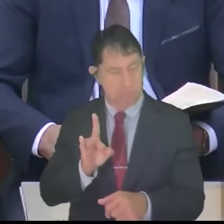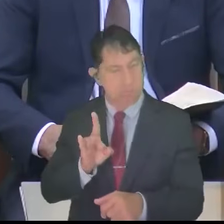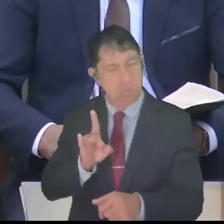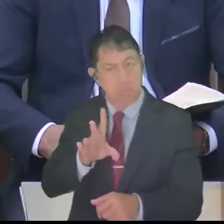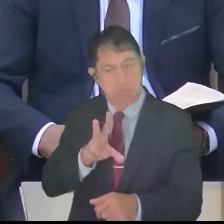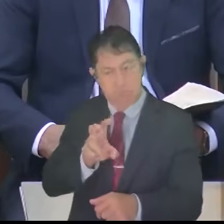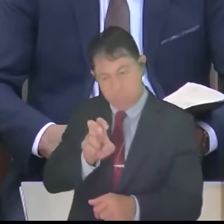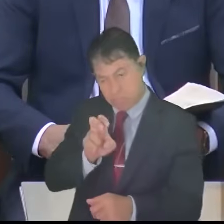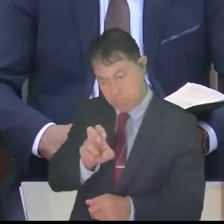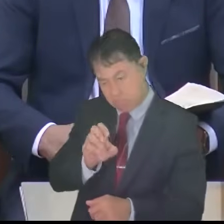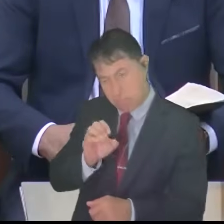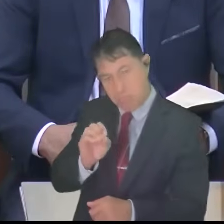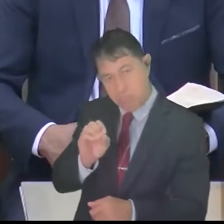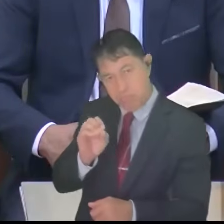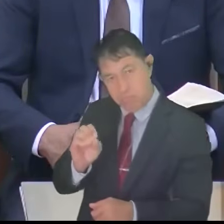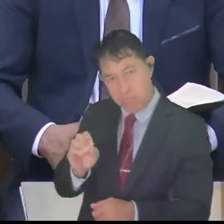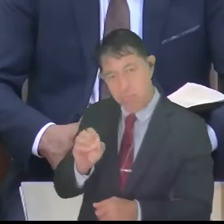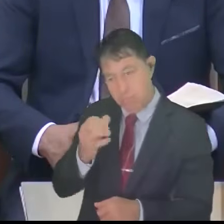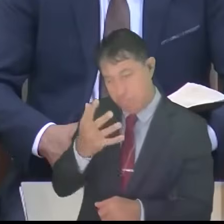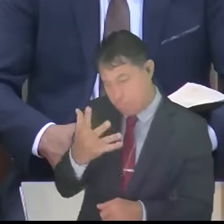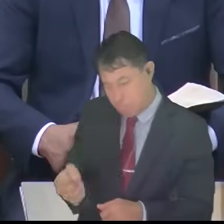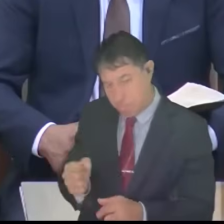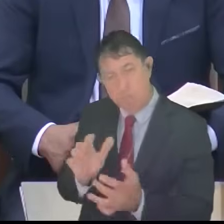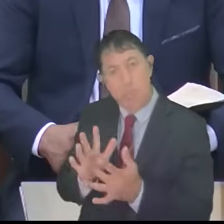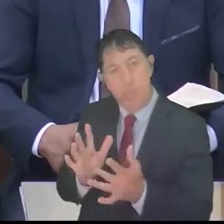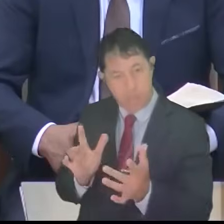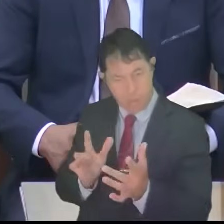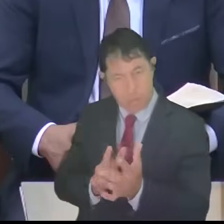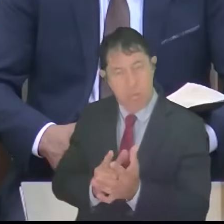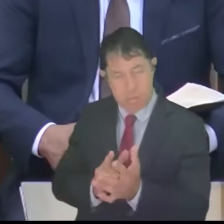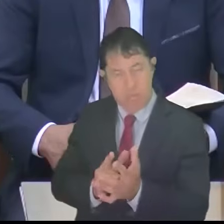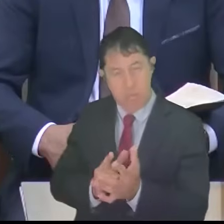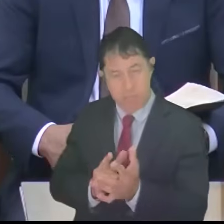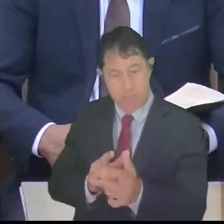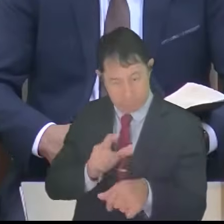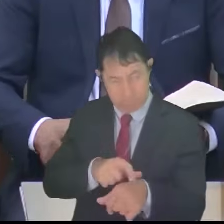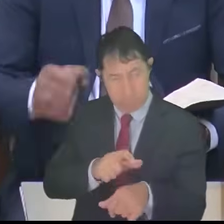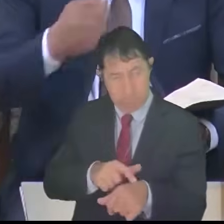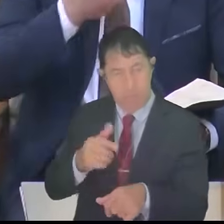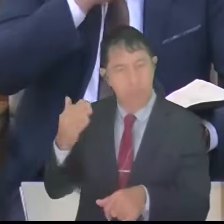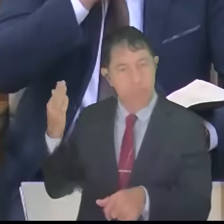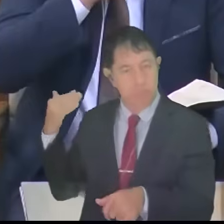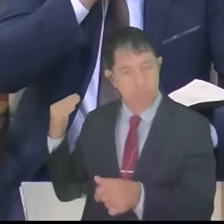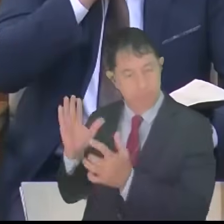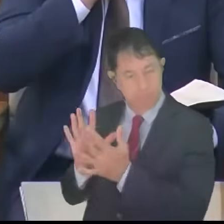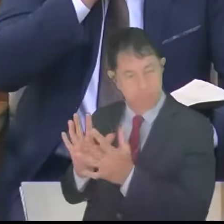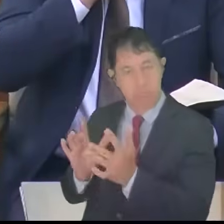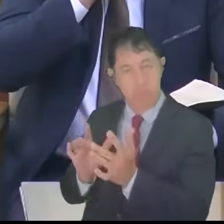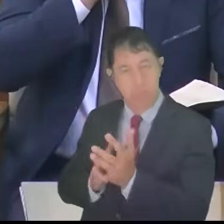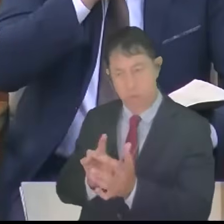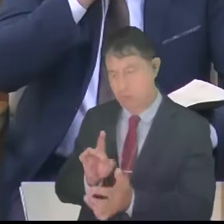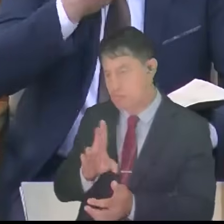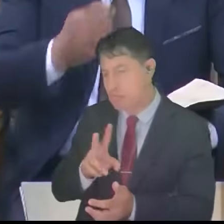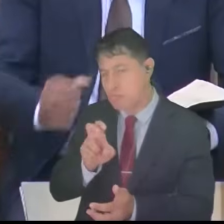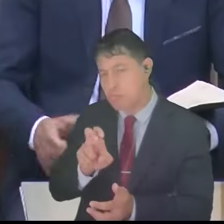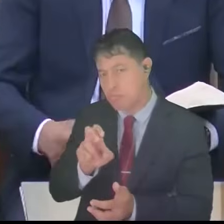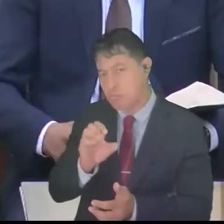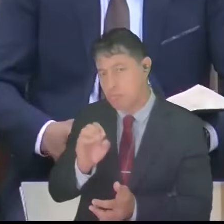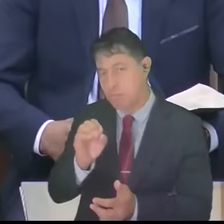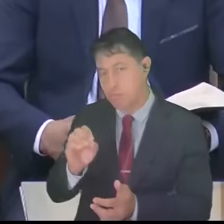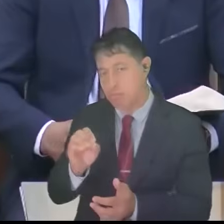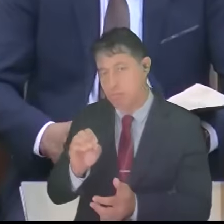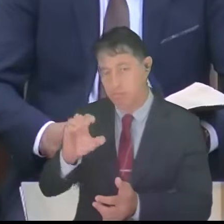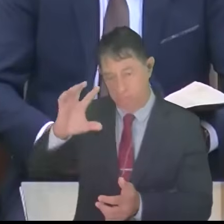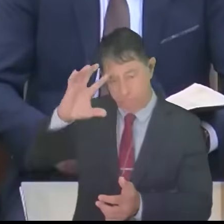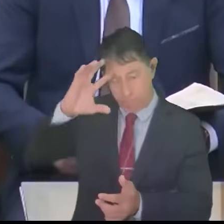pessoas aceitaram a Cristo como Salvador. Somente 500 pessoas se converteram